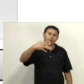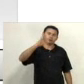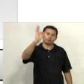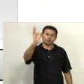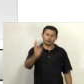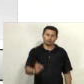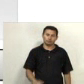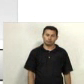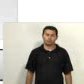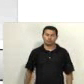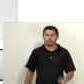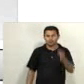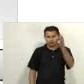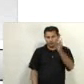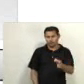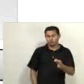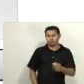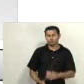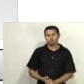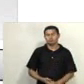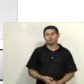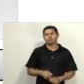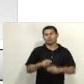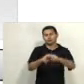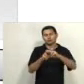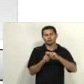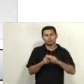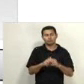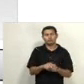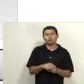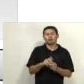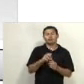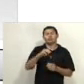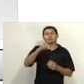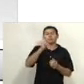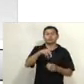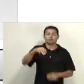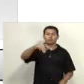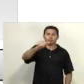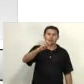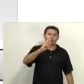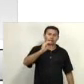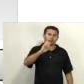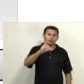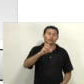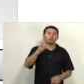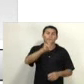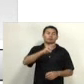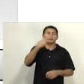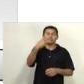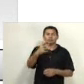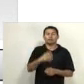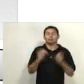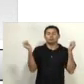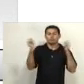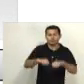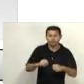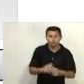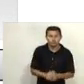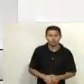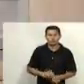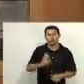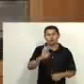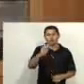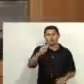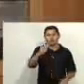99,74%. Certo? Então, por esse motivo, o professor Marcelo utilizou mais ou menos 3 sigma. A possibilidade do